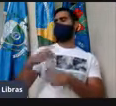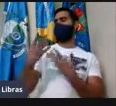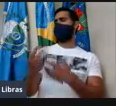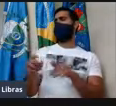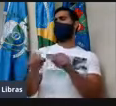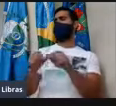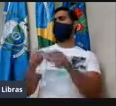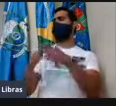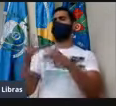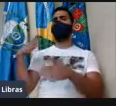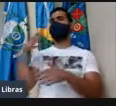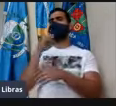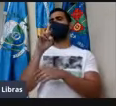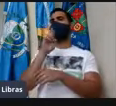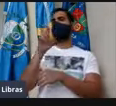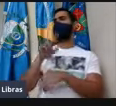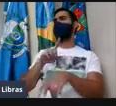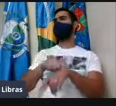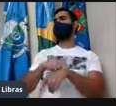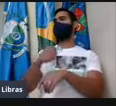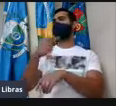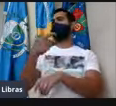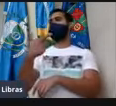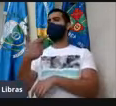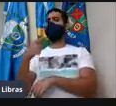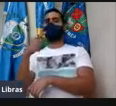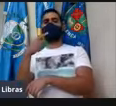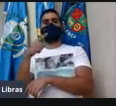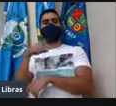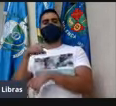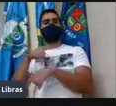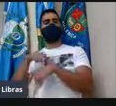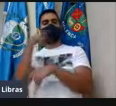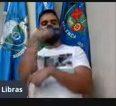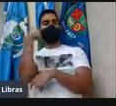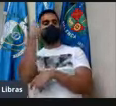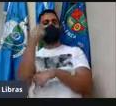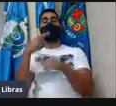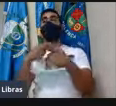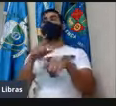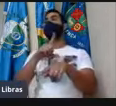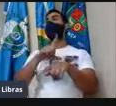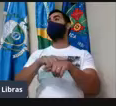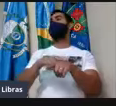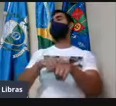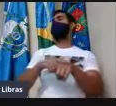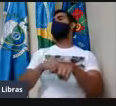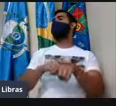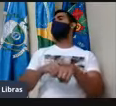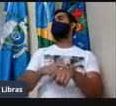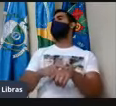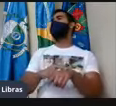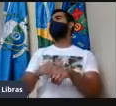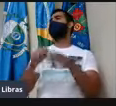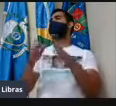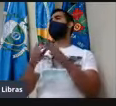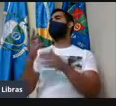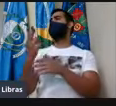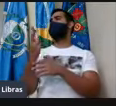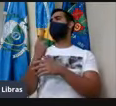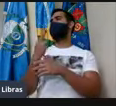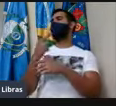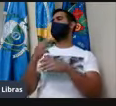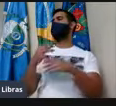solicita urgência com resposta no prazo de 72 horas, em virtude do prazo exigido pela resposta do